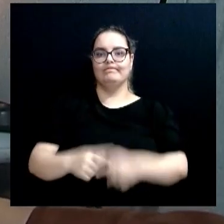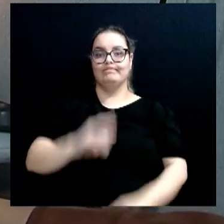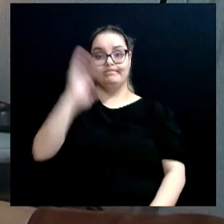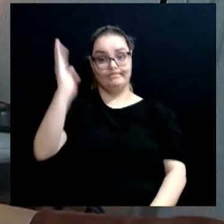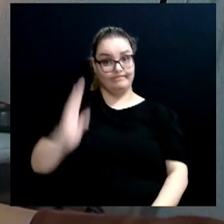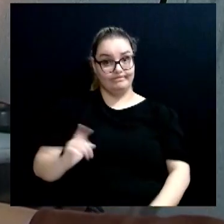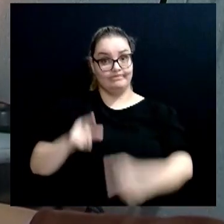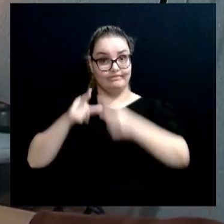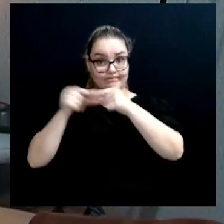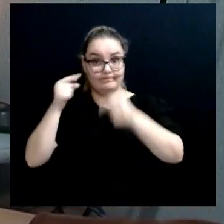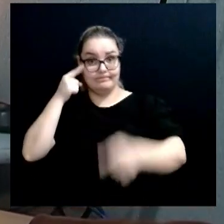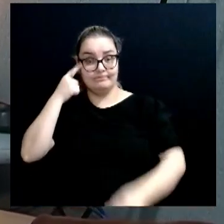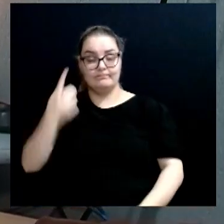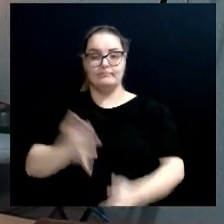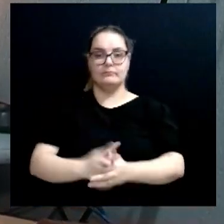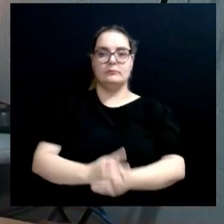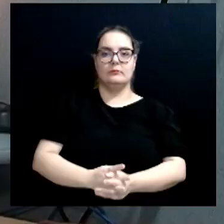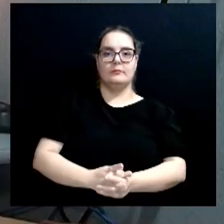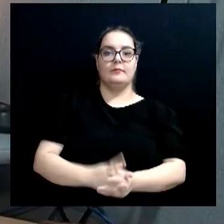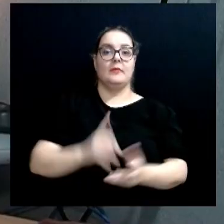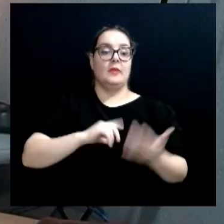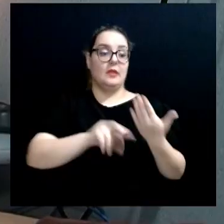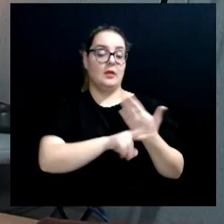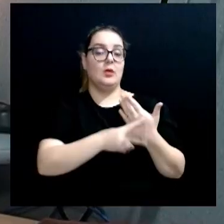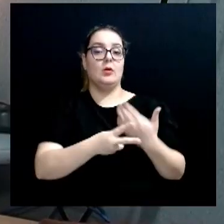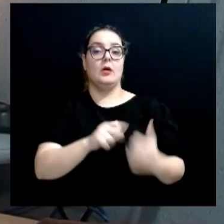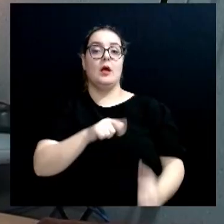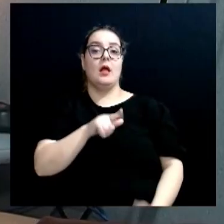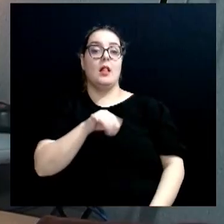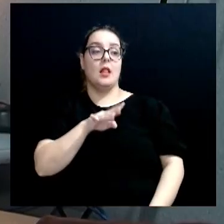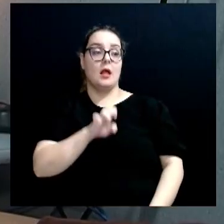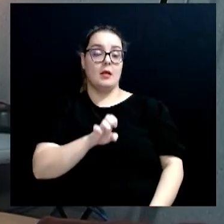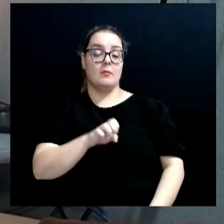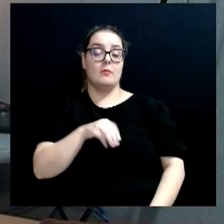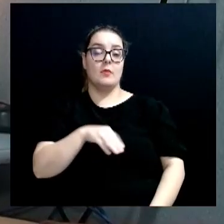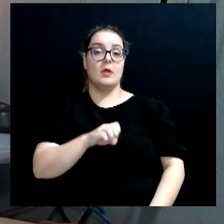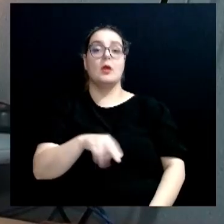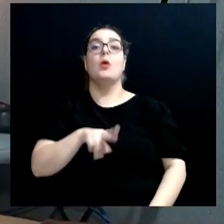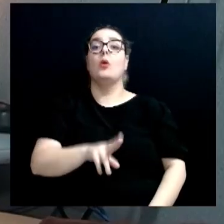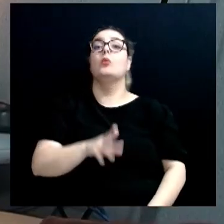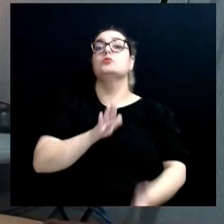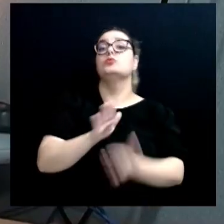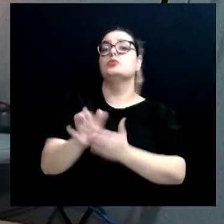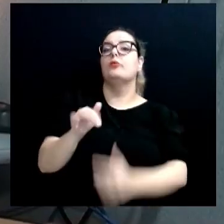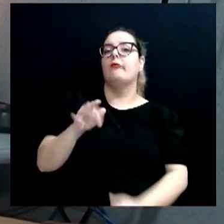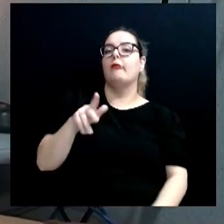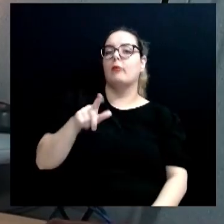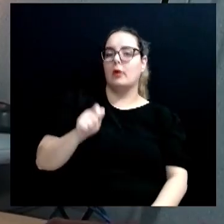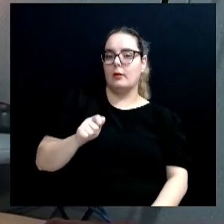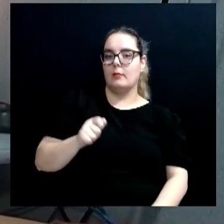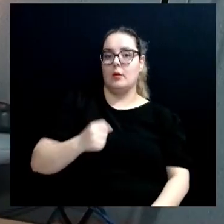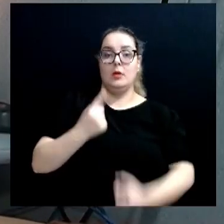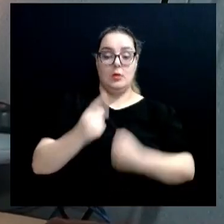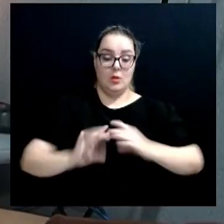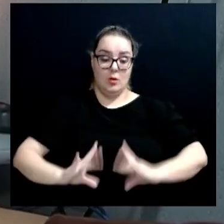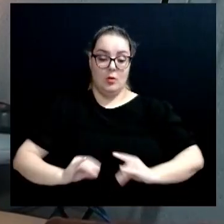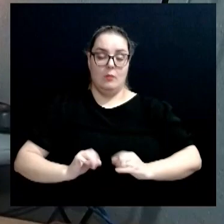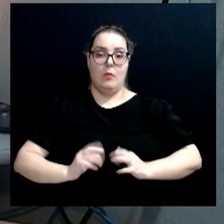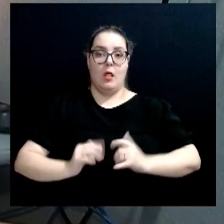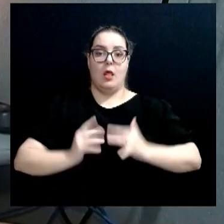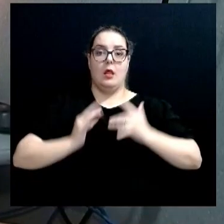uma chamada reação de alarme ou de fuga, né? O que acontece? A gente tem a liberação de alguns hormônios, entre eles a